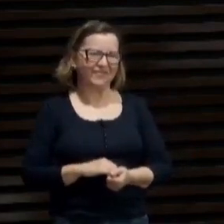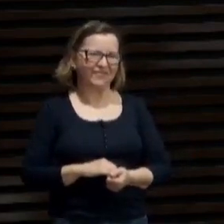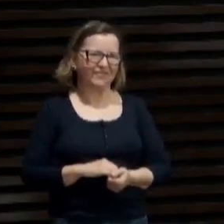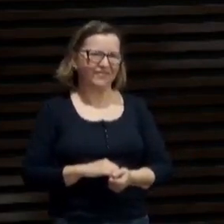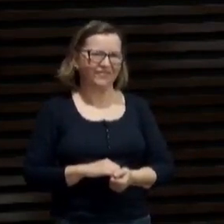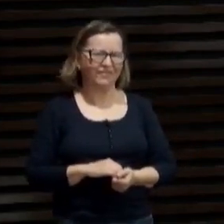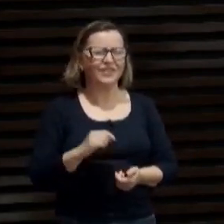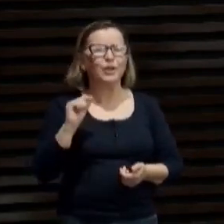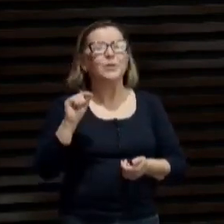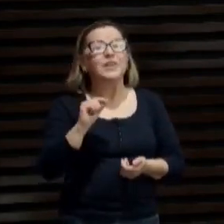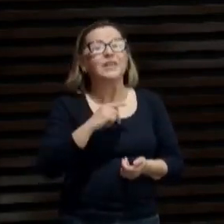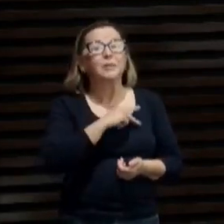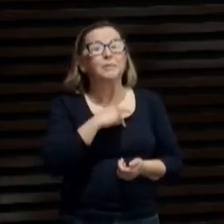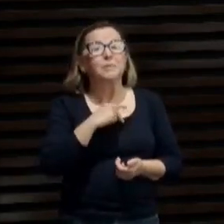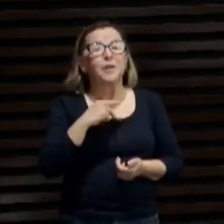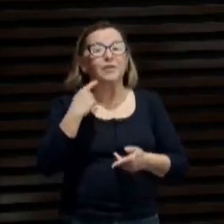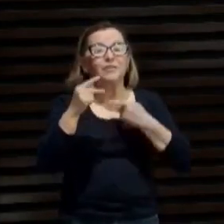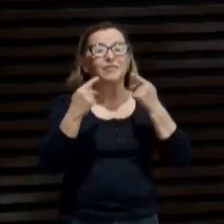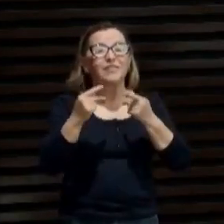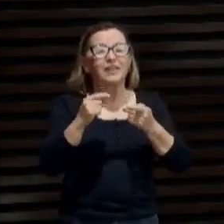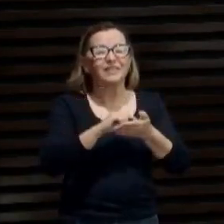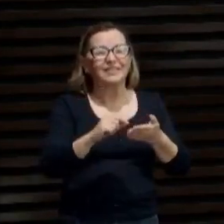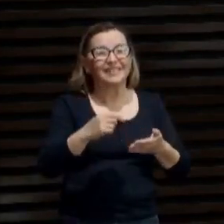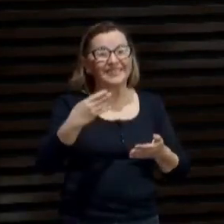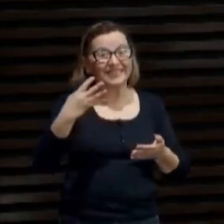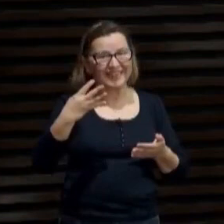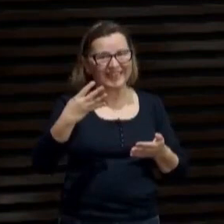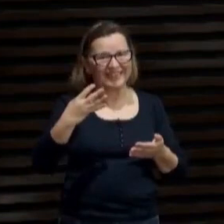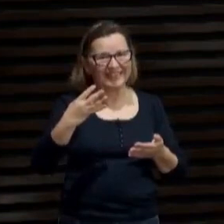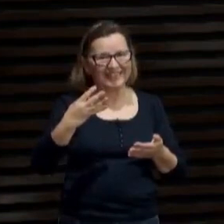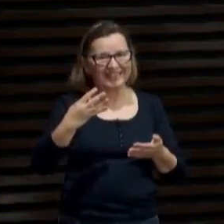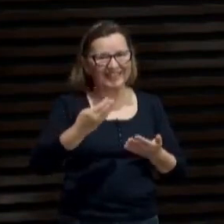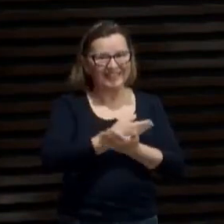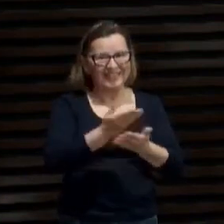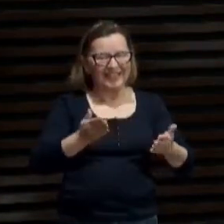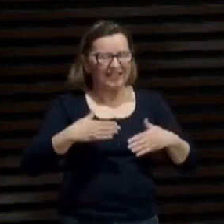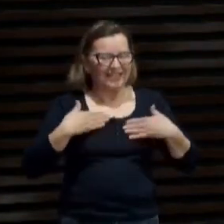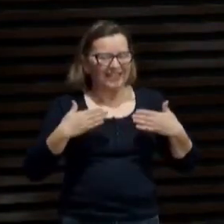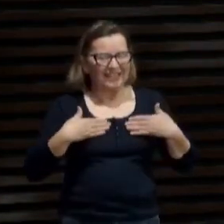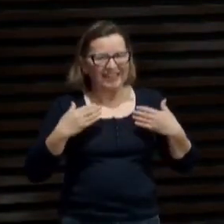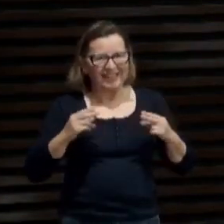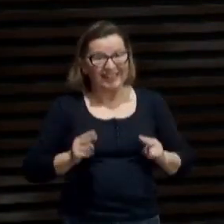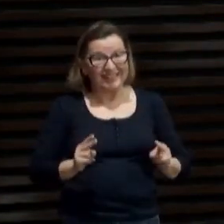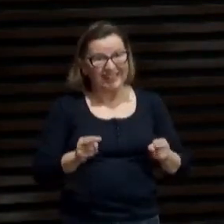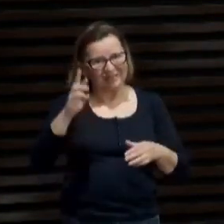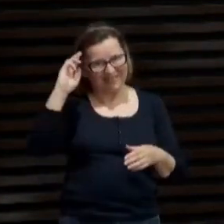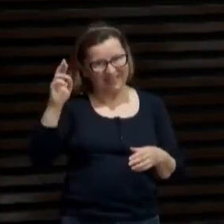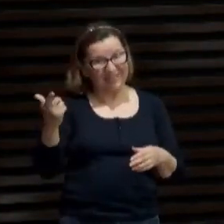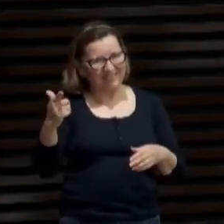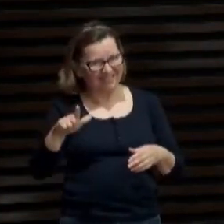O que o apóstolo Paulo diz no versículo 4? Alegrai-vos sempre no Senhor. Outra vez